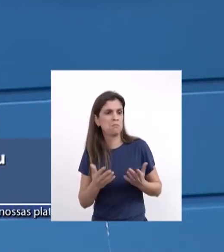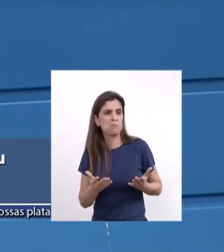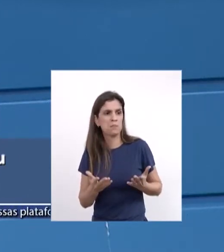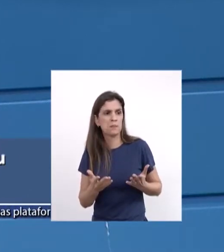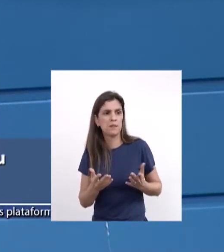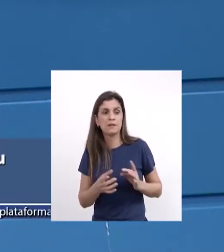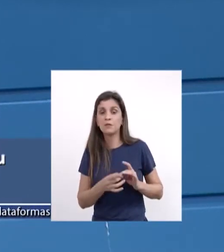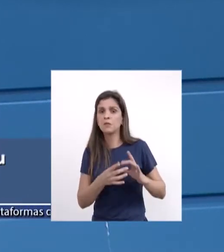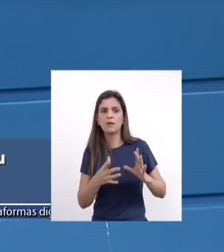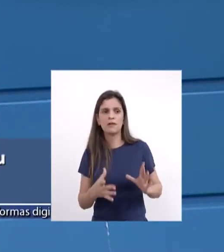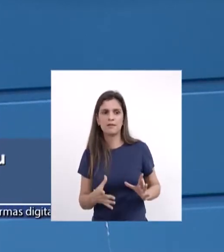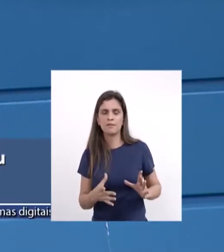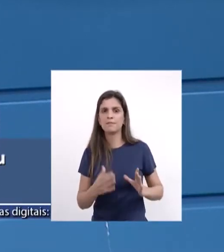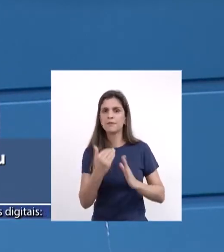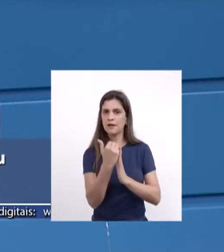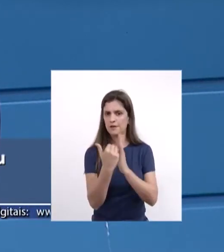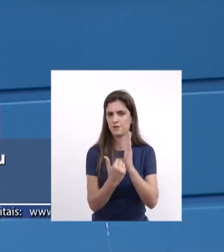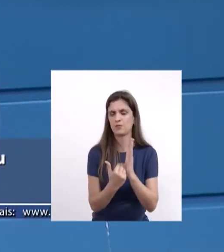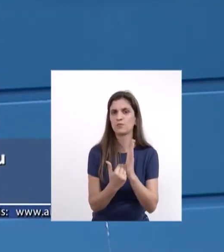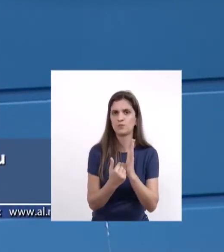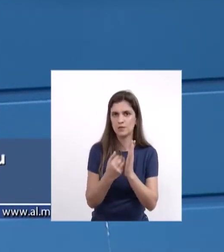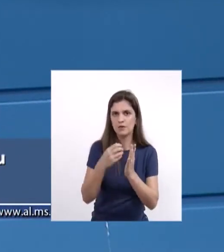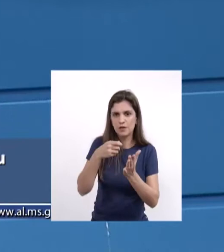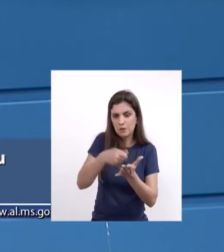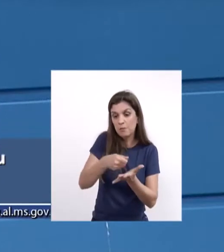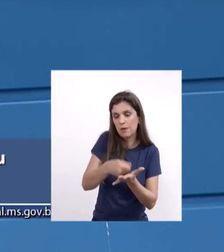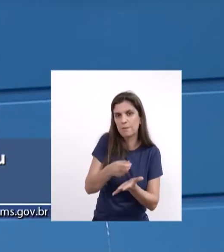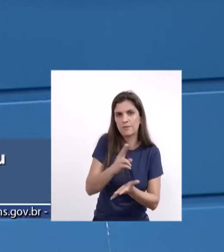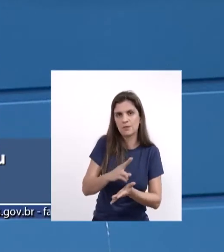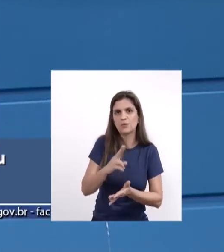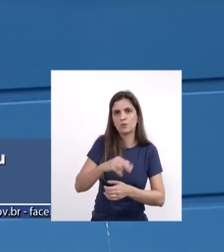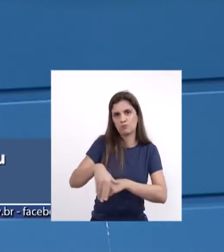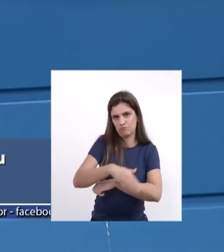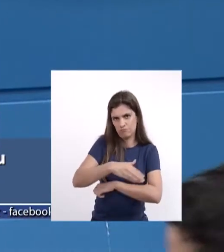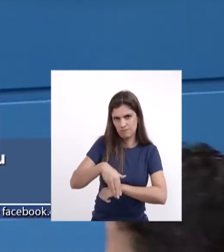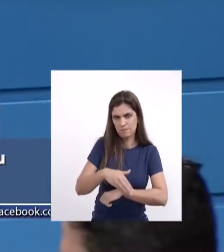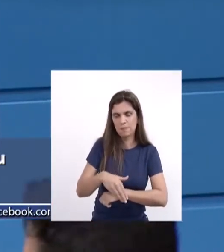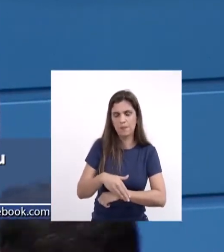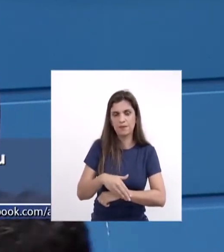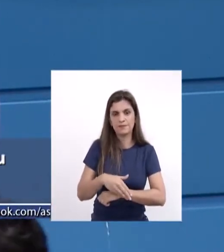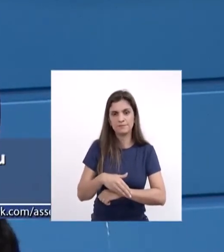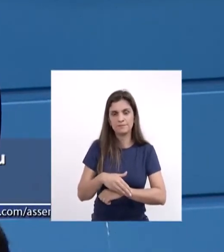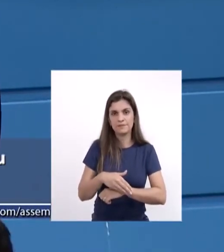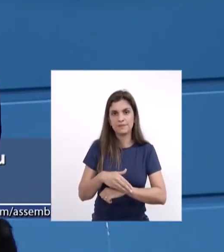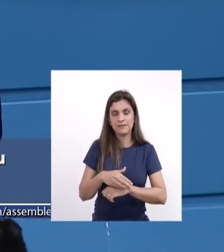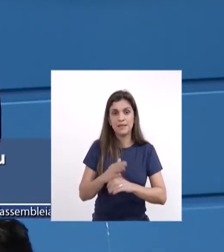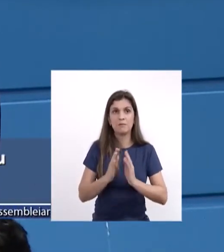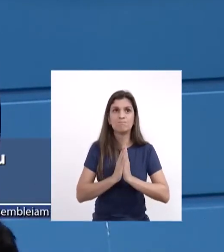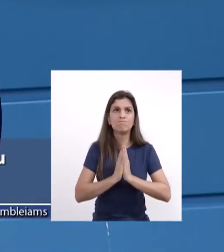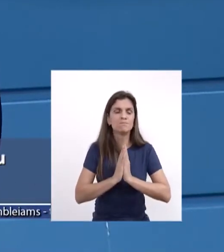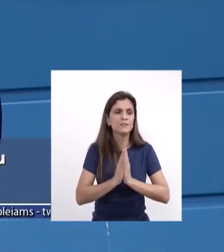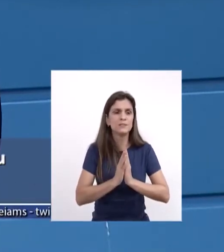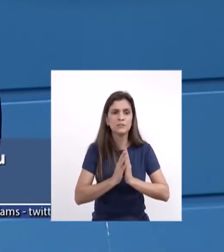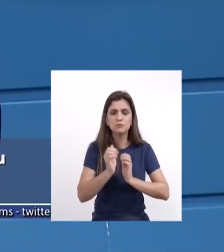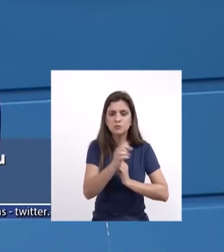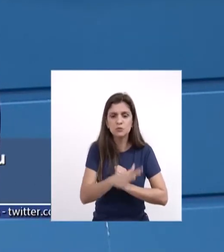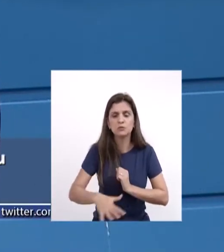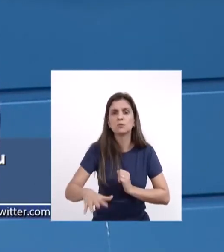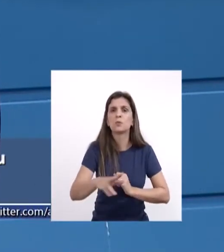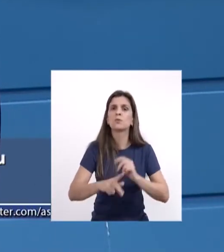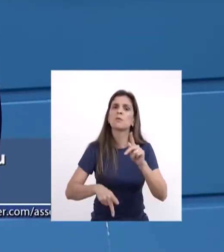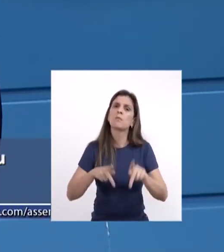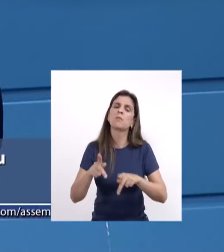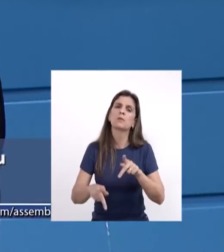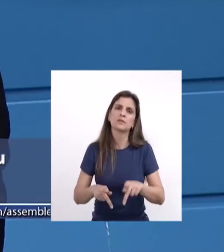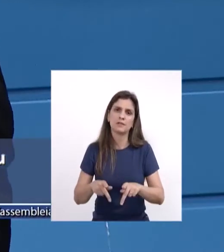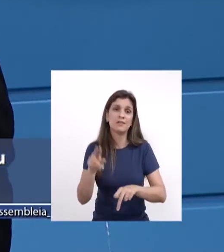do pedágio, que era a grande aspiração da população do nosso estado e por todos aqueles que se utilizam da